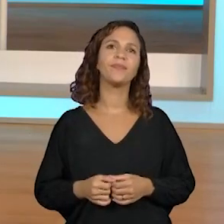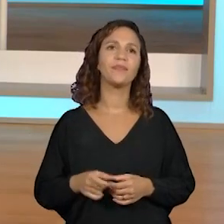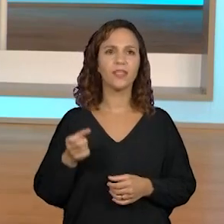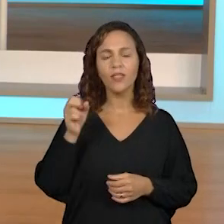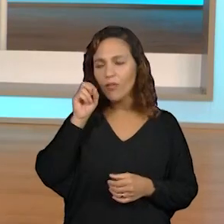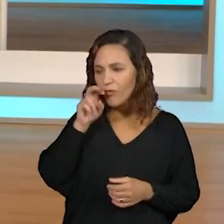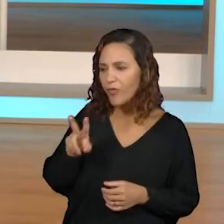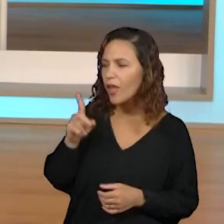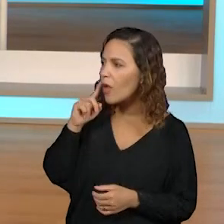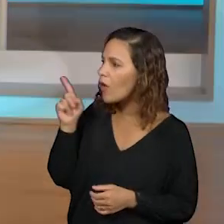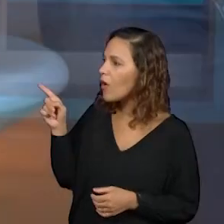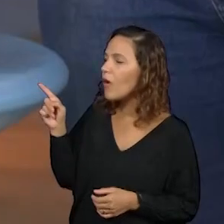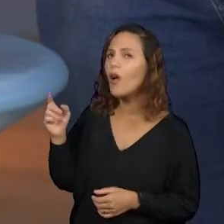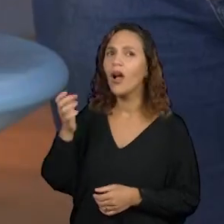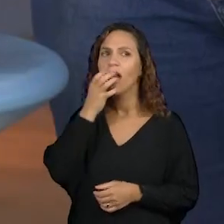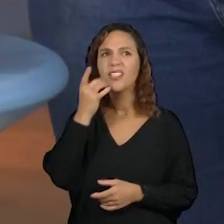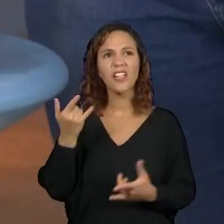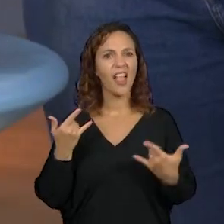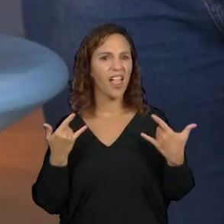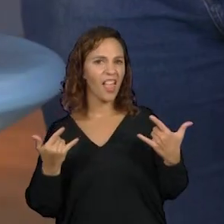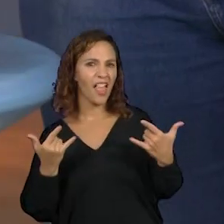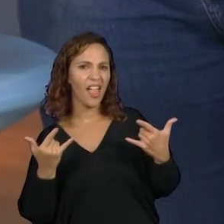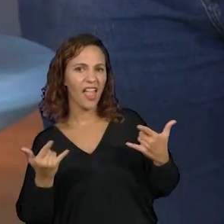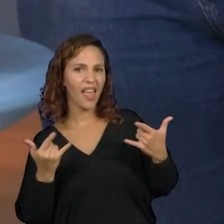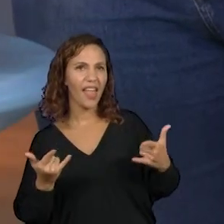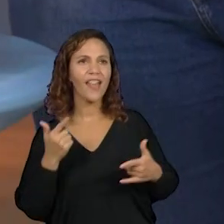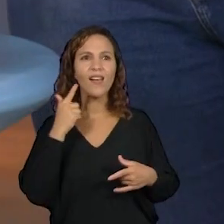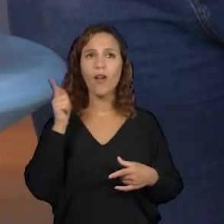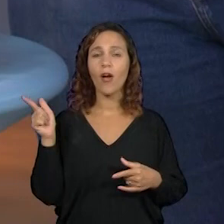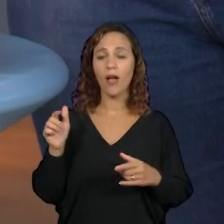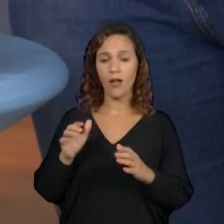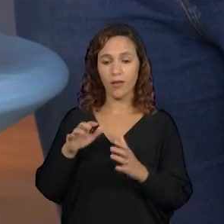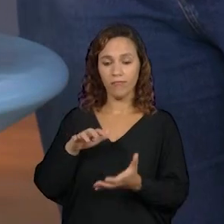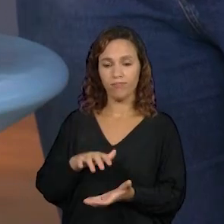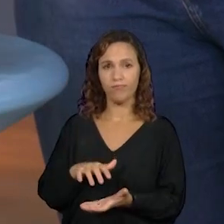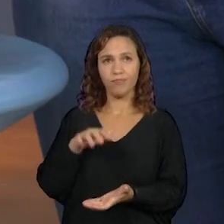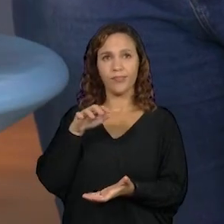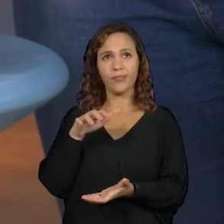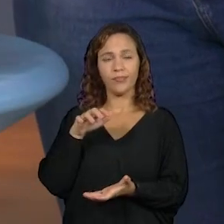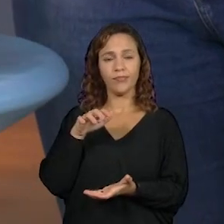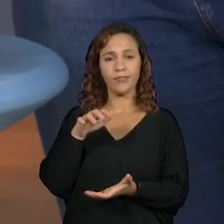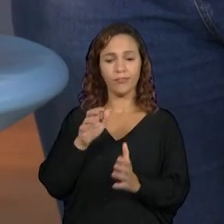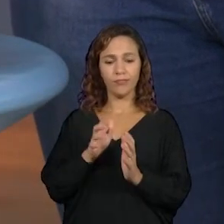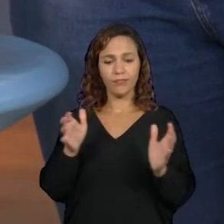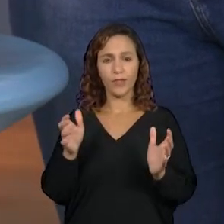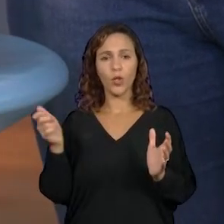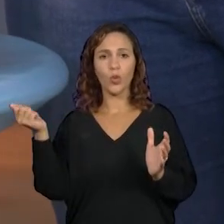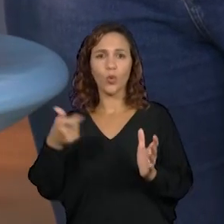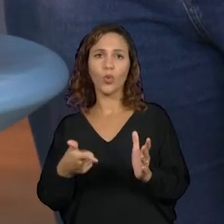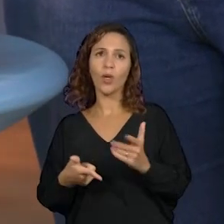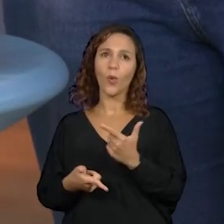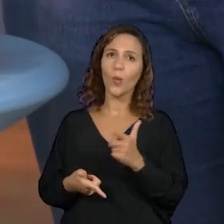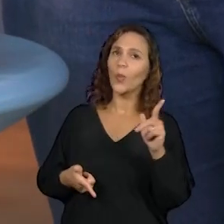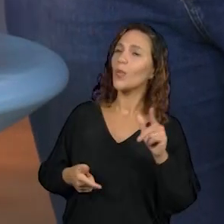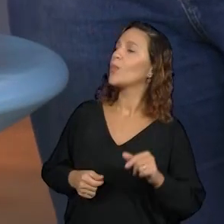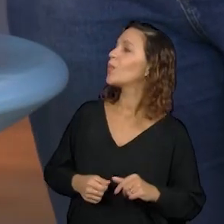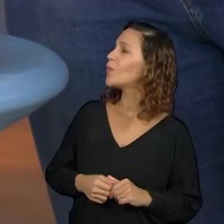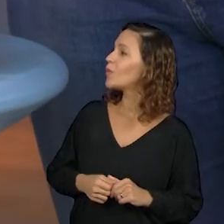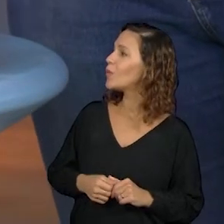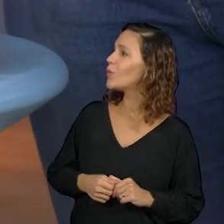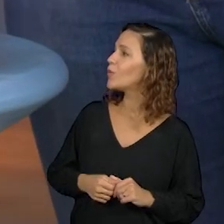você vê que tem um cãozinho aqui roqueiro que ele é maior que esse outro cãozinho aqui não é